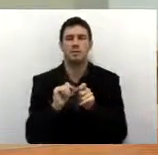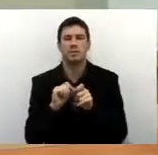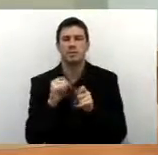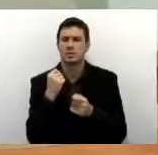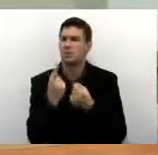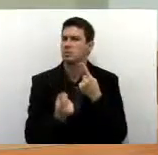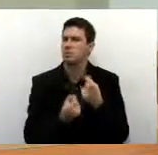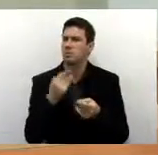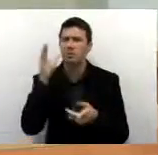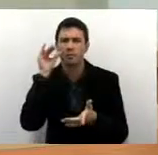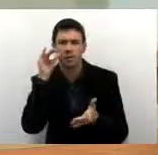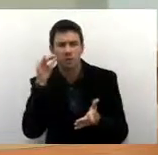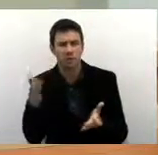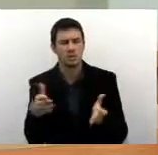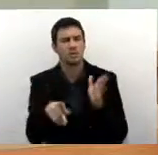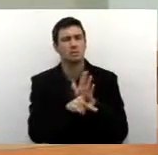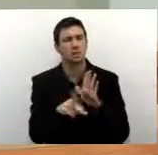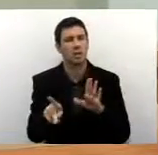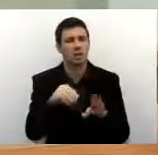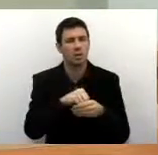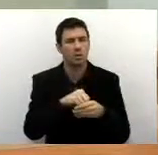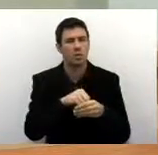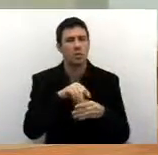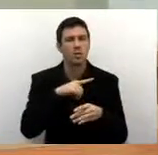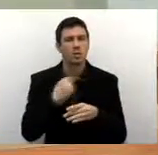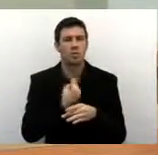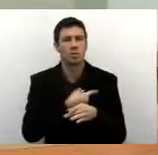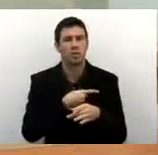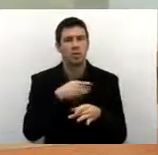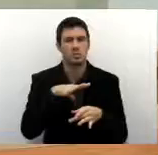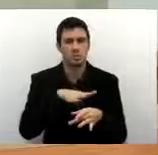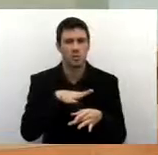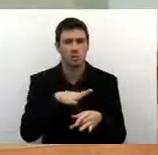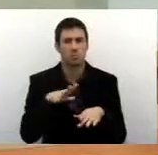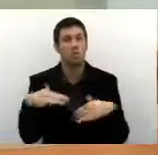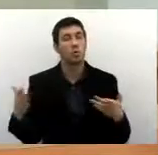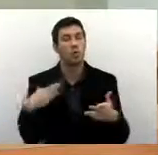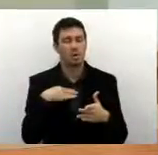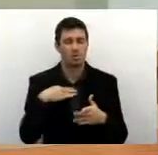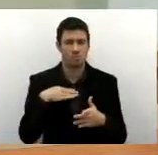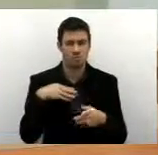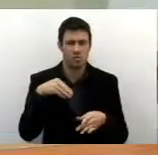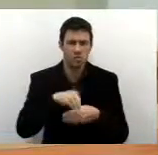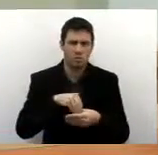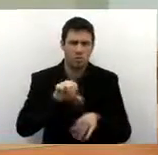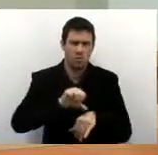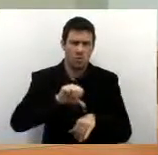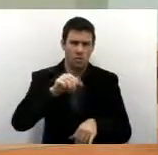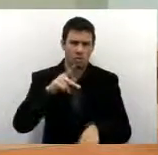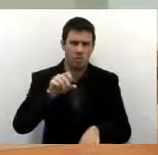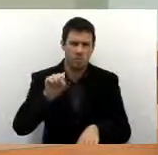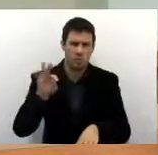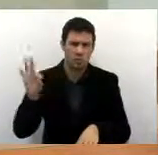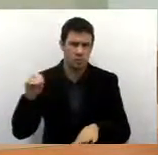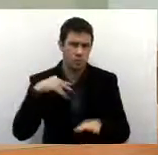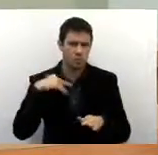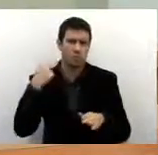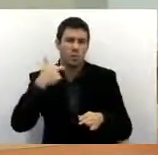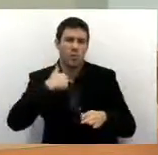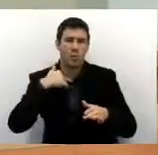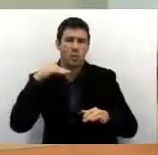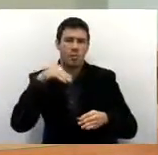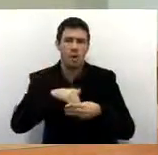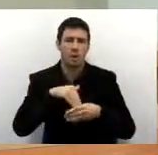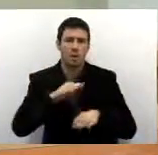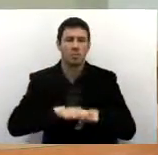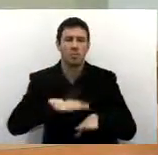uma verificação dentro do nosso município, qual o posto que poderá ser mais ocupado, onde que está o crescimento